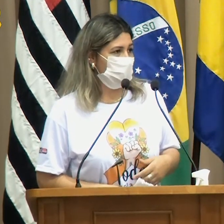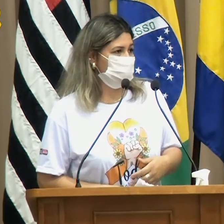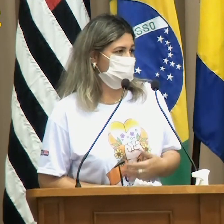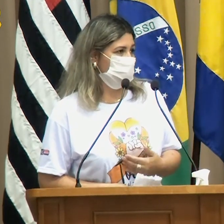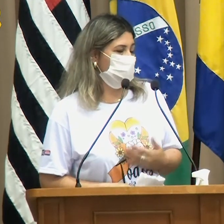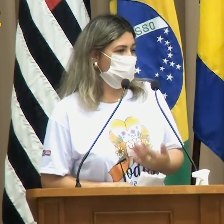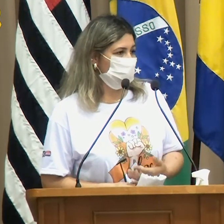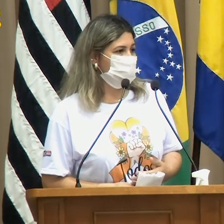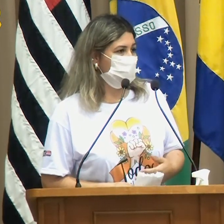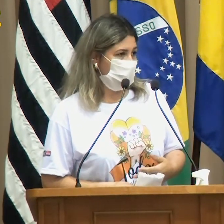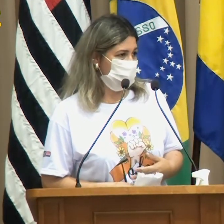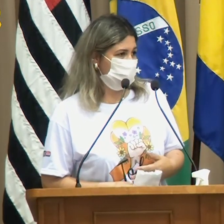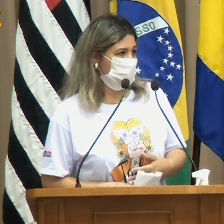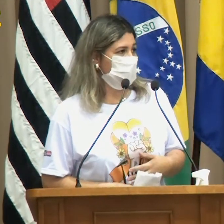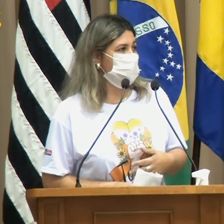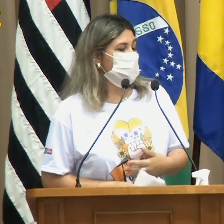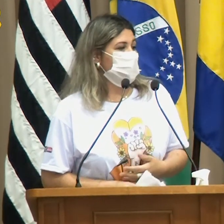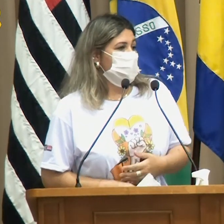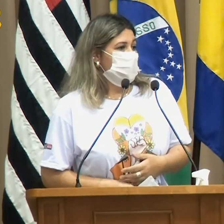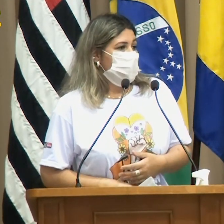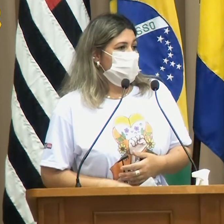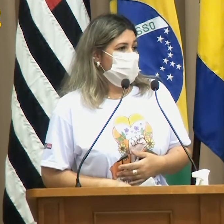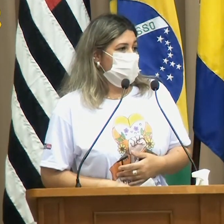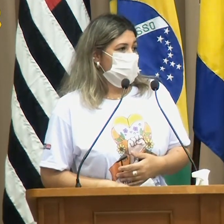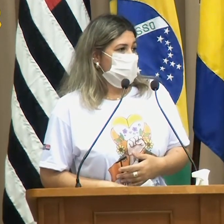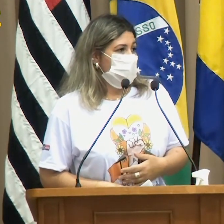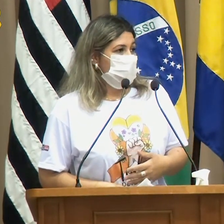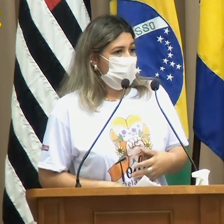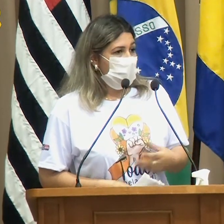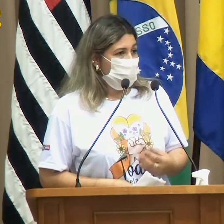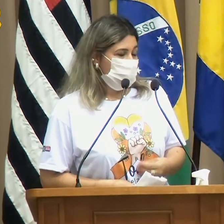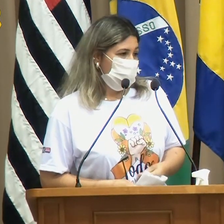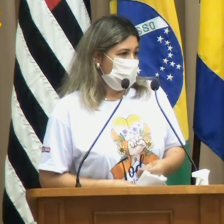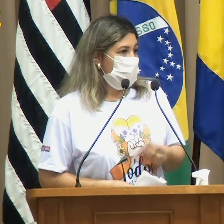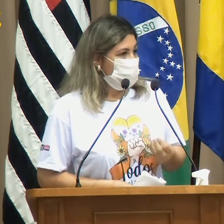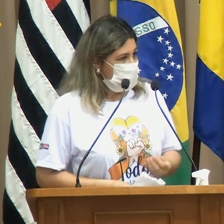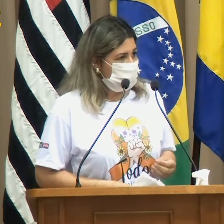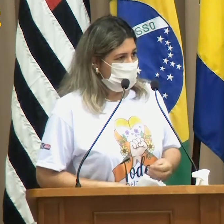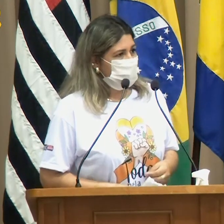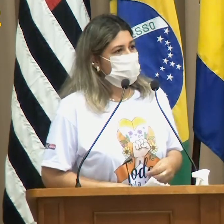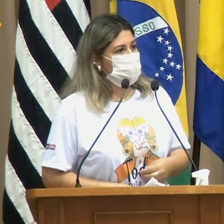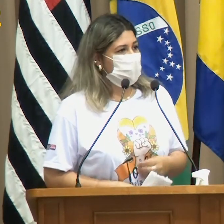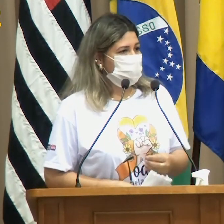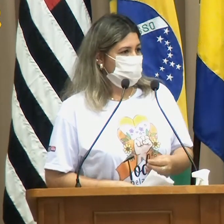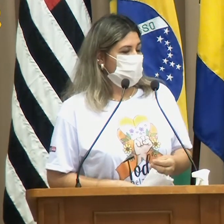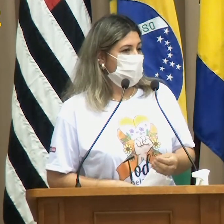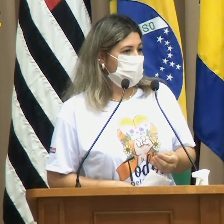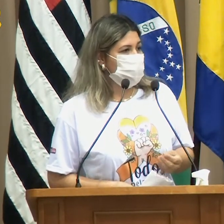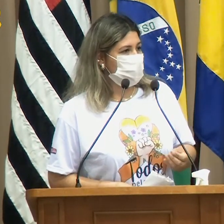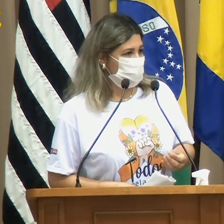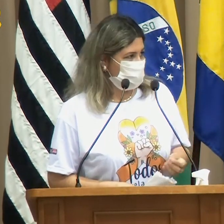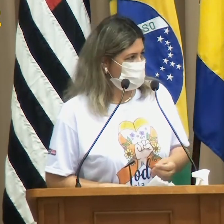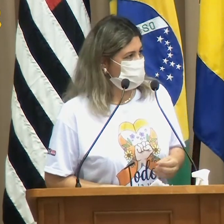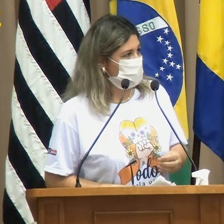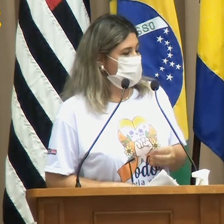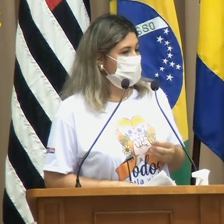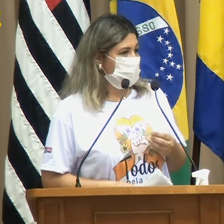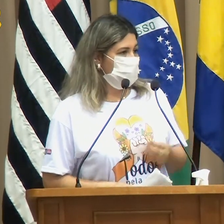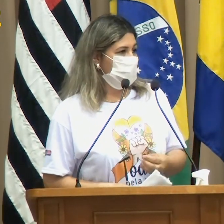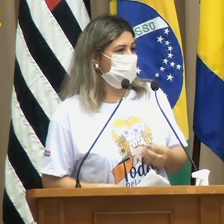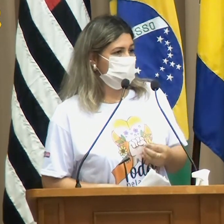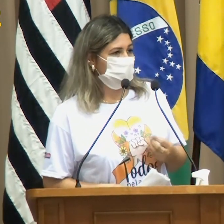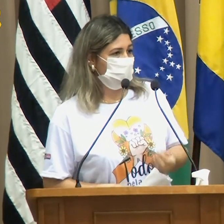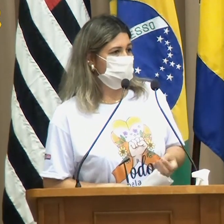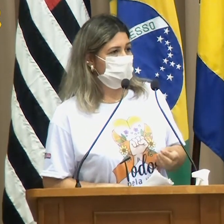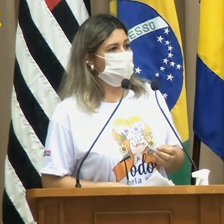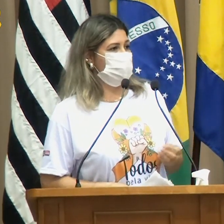no CAPS todo setembro, né? E é algo que pode, é importante, pode se tornar grandioso e que